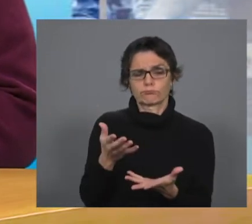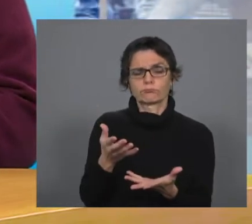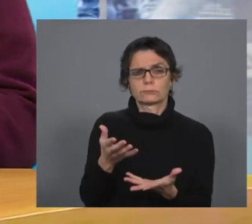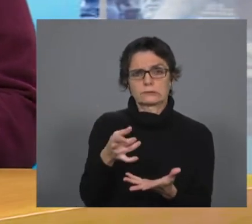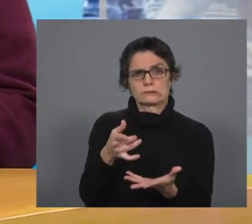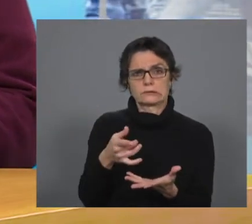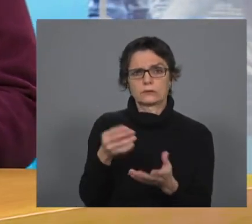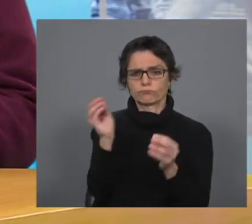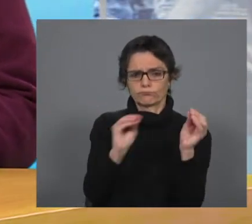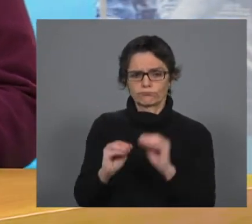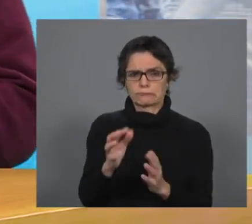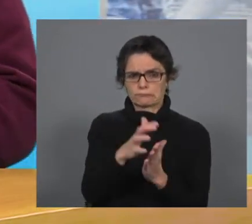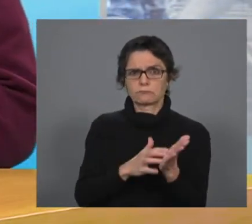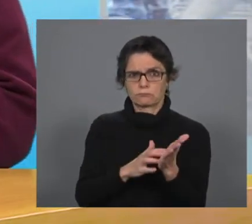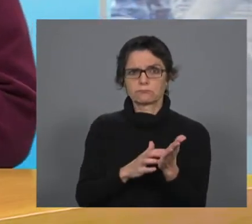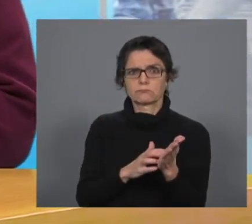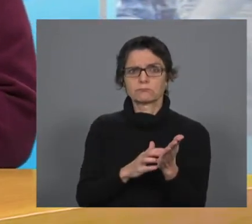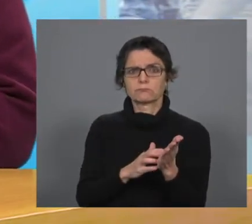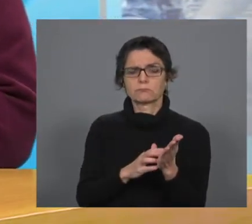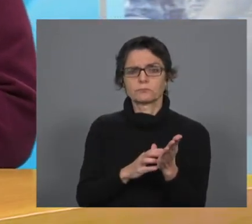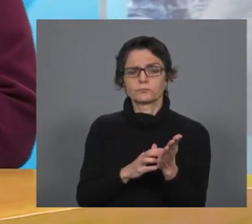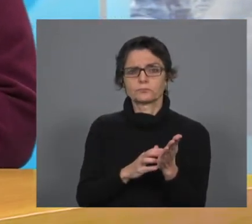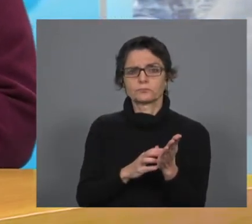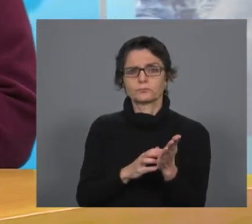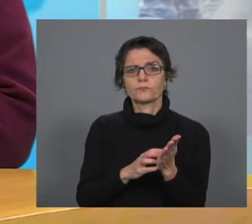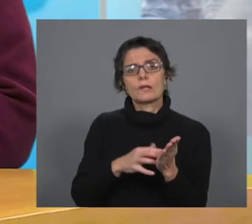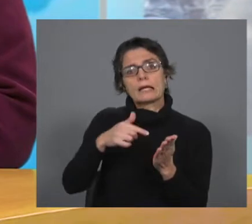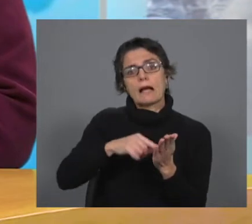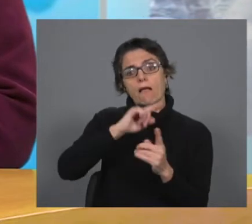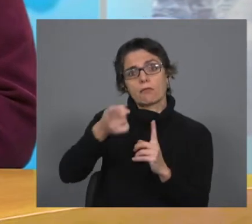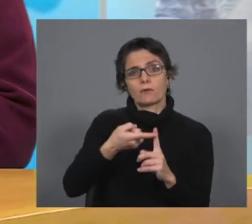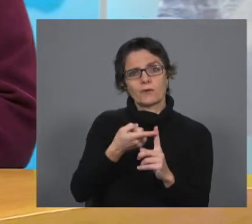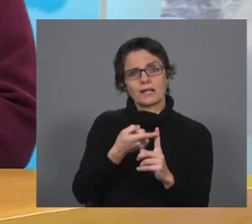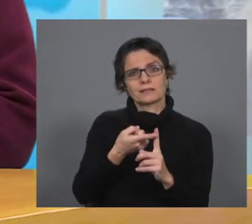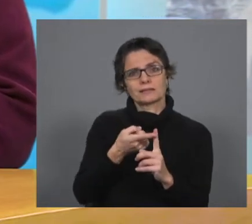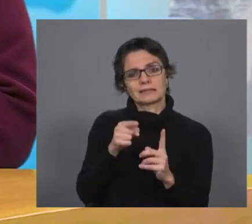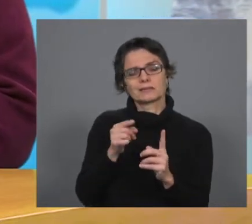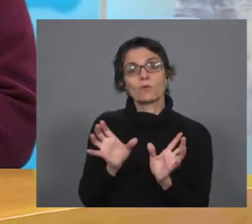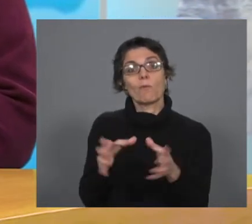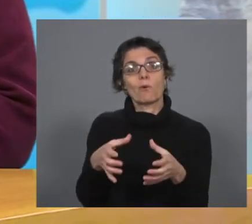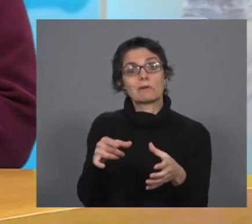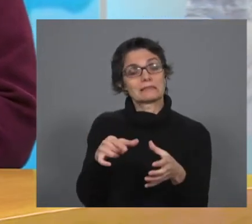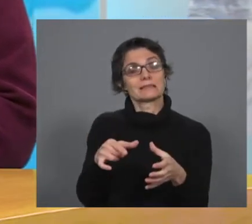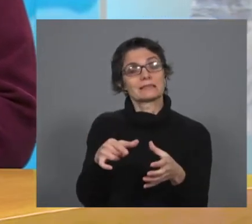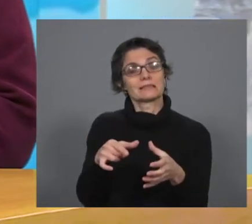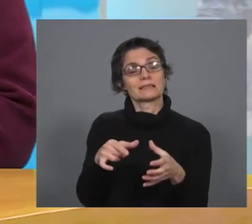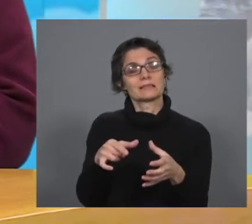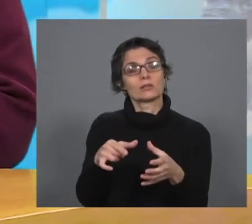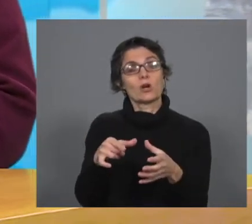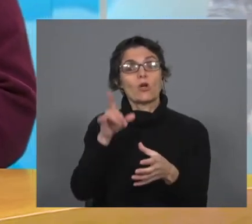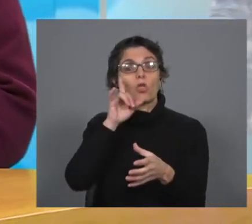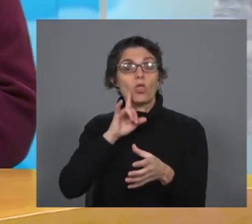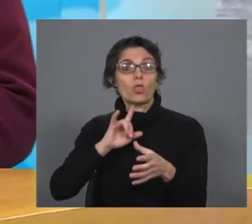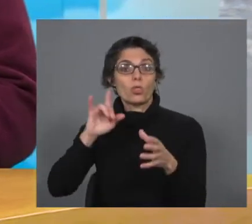a elaborar estes subsídios para esta semana. Este ano, é curioso, é uma comunidade monástica feminina que nasce no